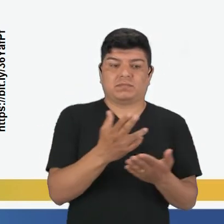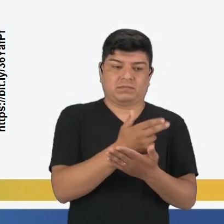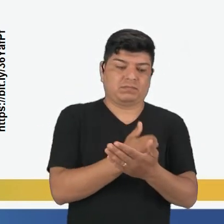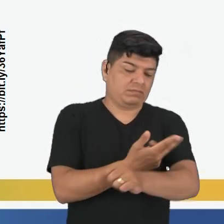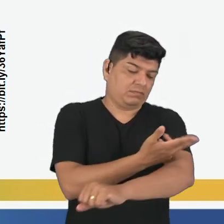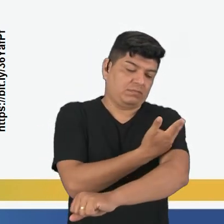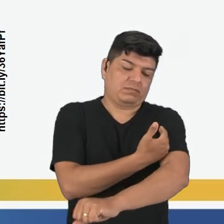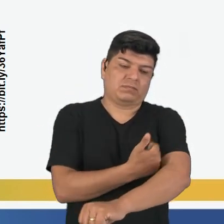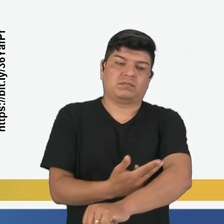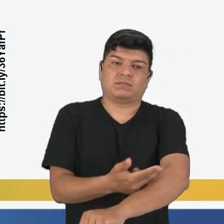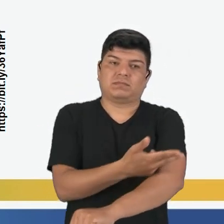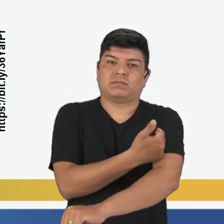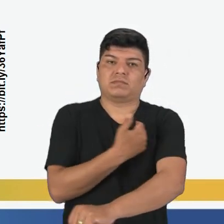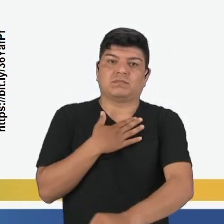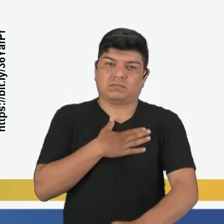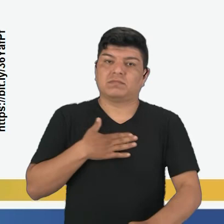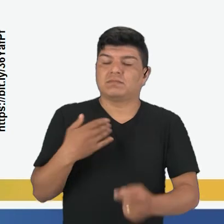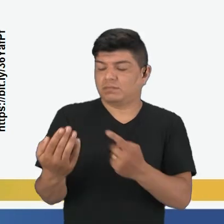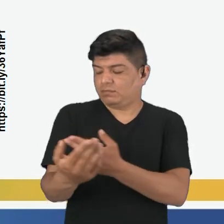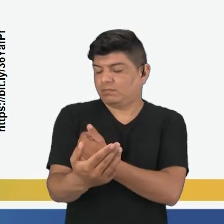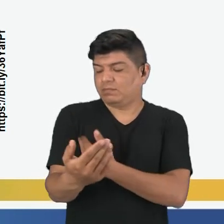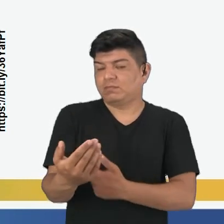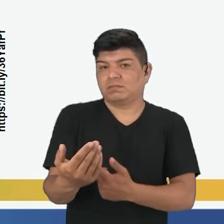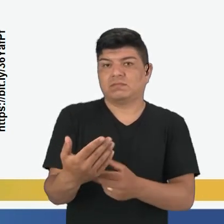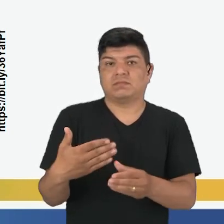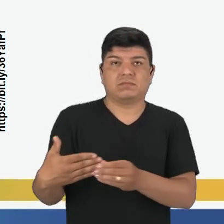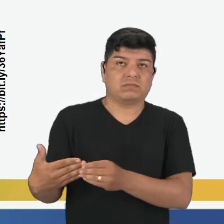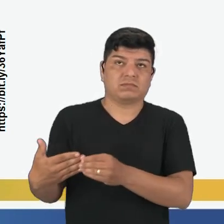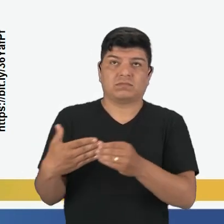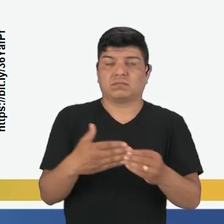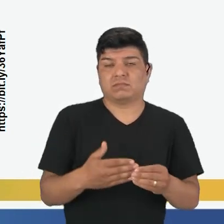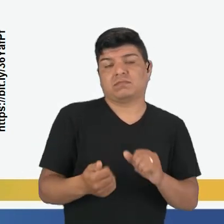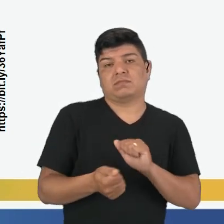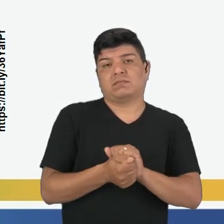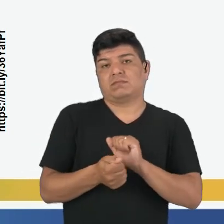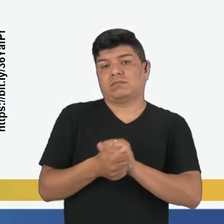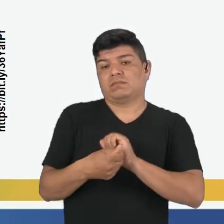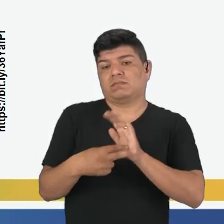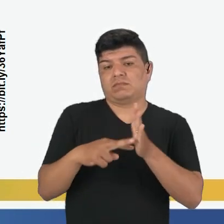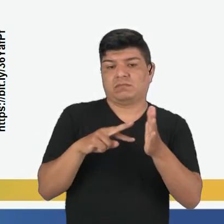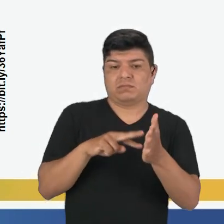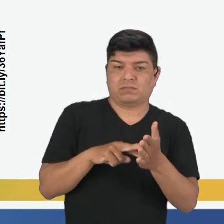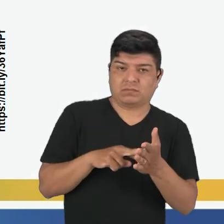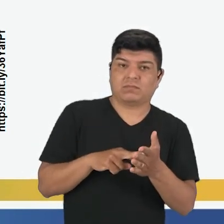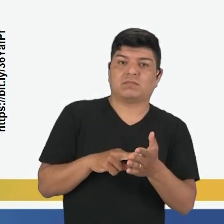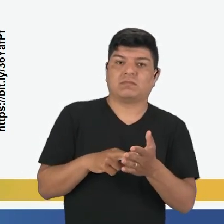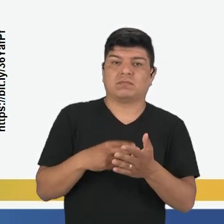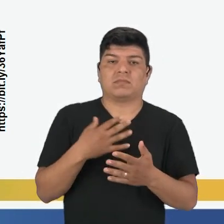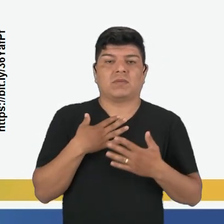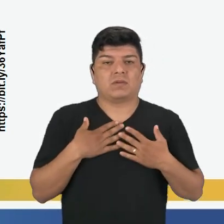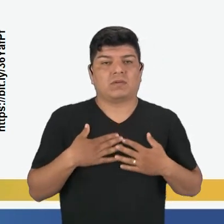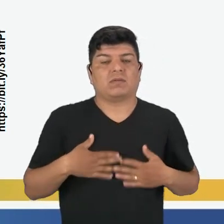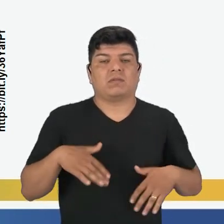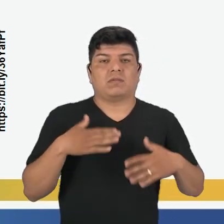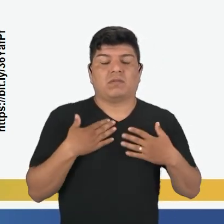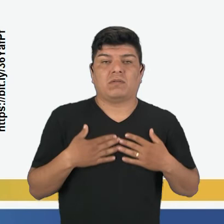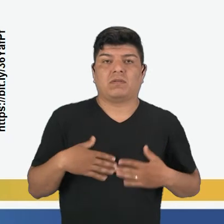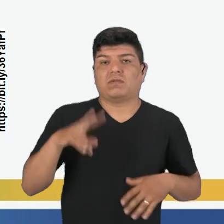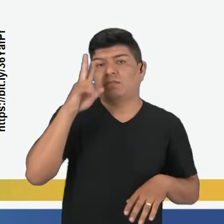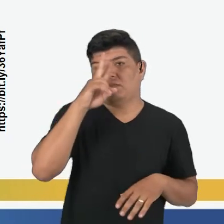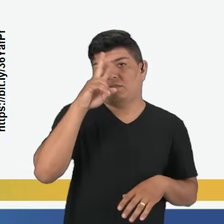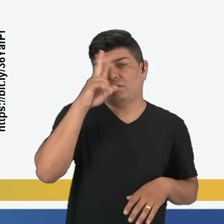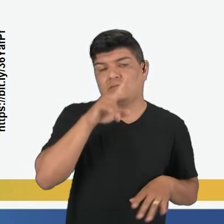né? Para quem gosta de tatuagem, aquilo ali, ela carrega com ela um significado, aquilo dá alento, dá conforto,